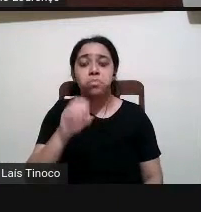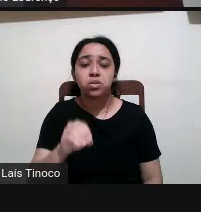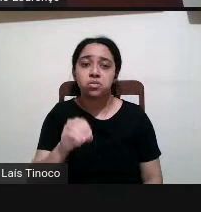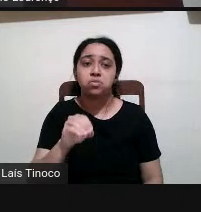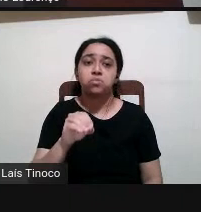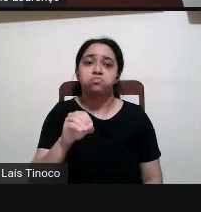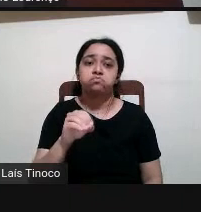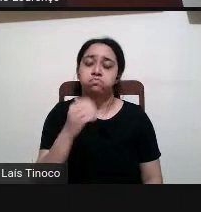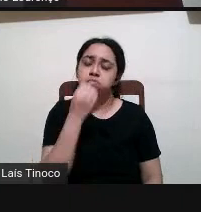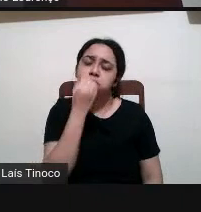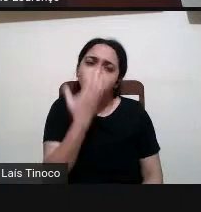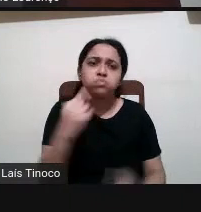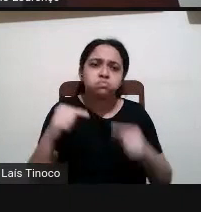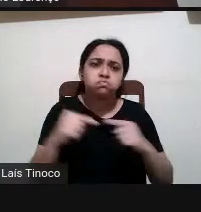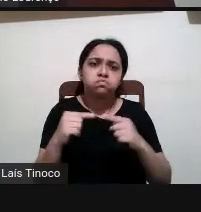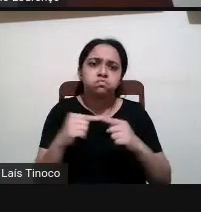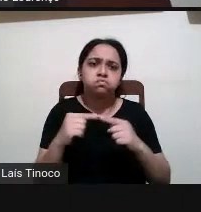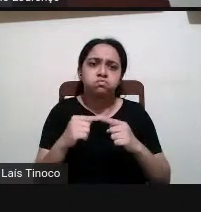de